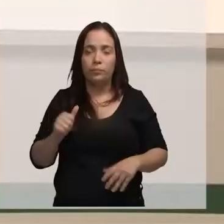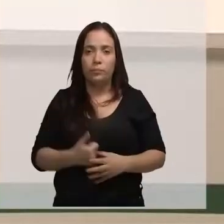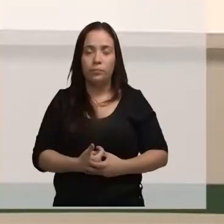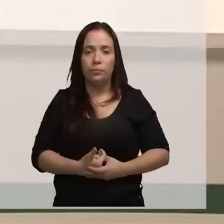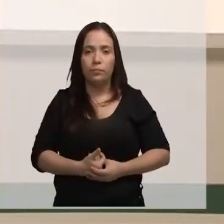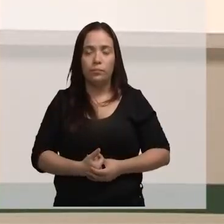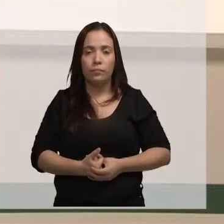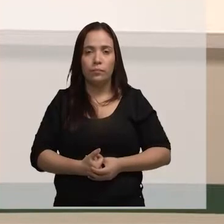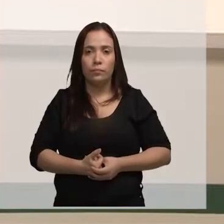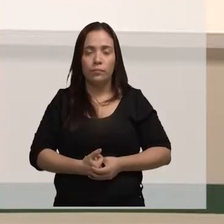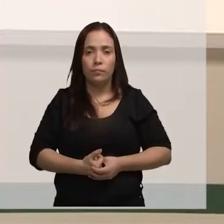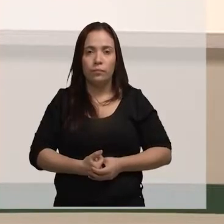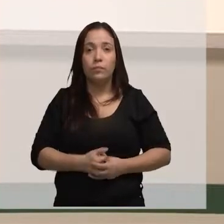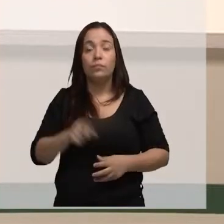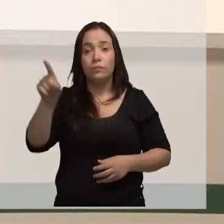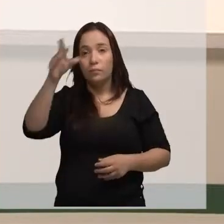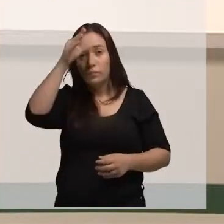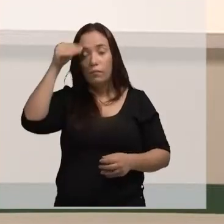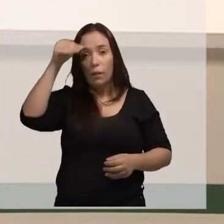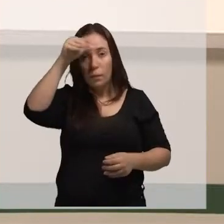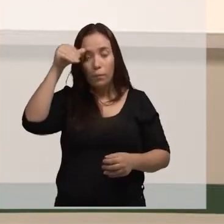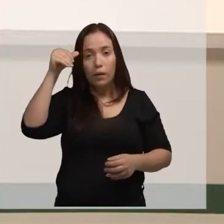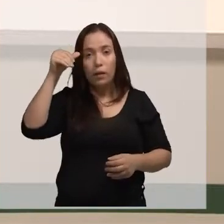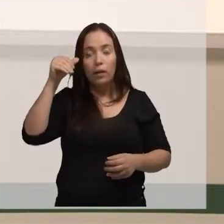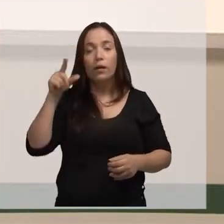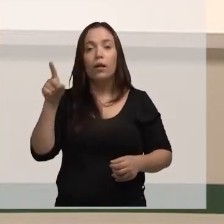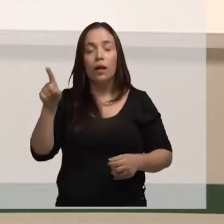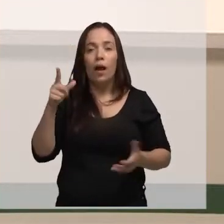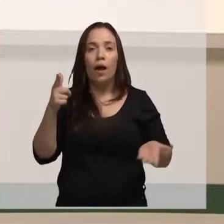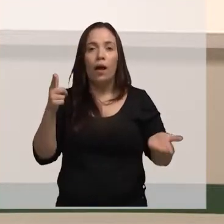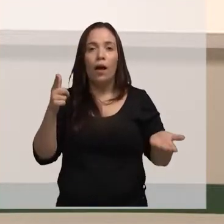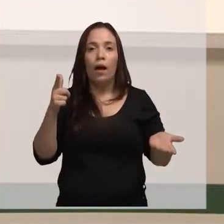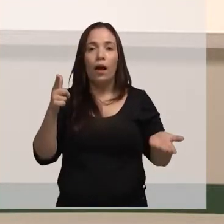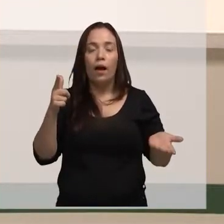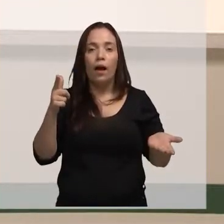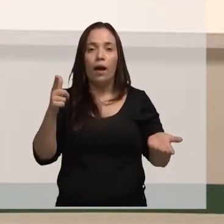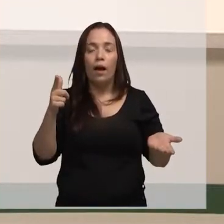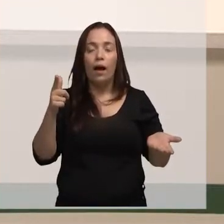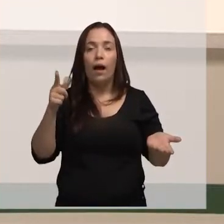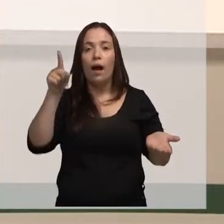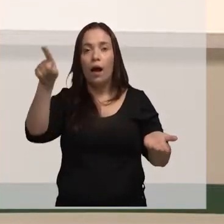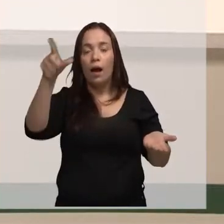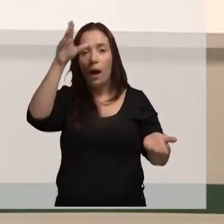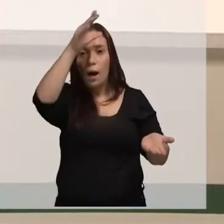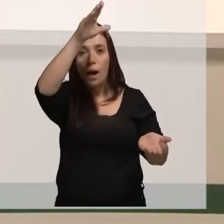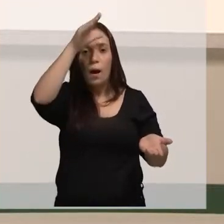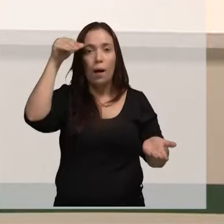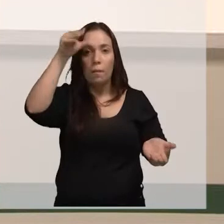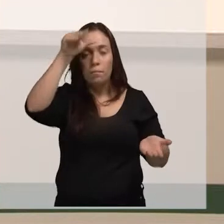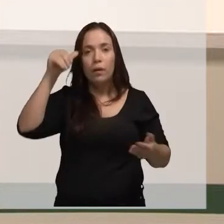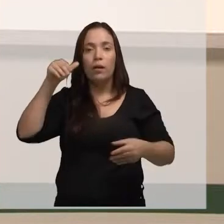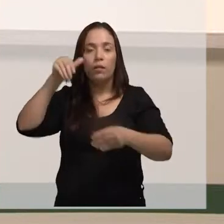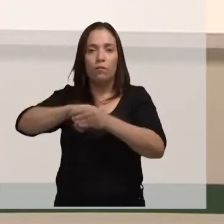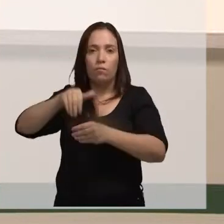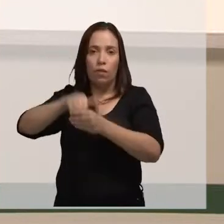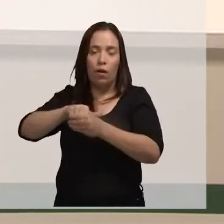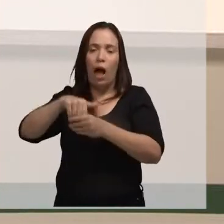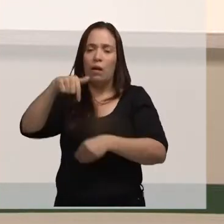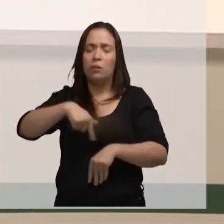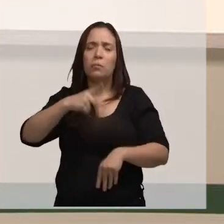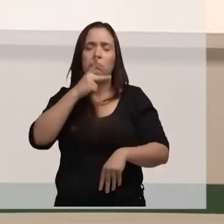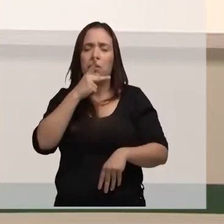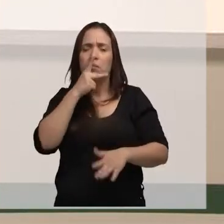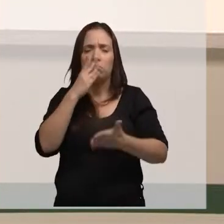o apoio ao Camilo Santana é um apoio, eu não posso falar camilista, né? Mas é um apoio ao Camilo. Não tem nada a ver com partido aqui no Ceará. Não,